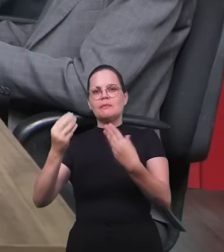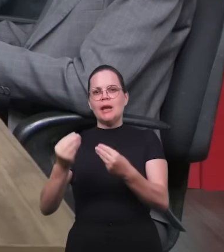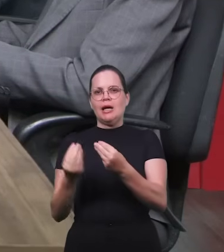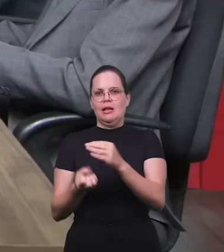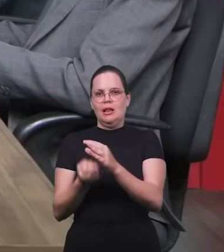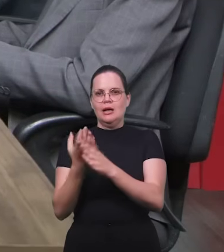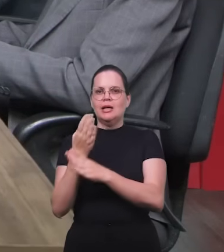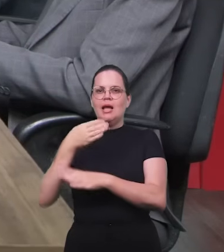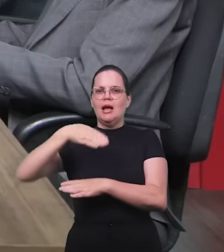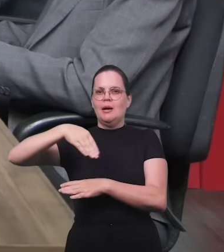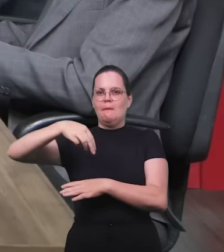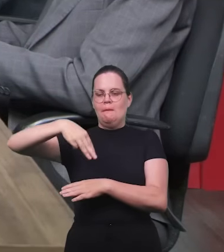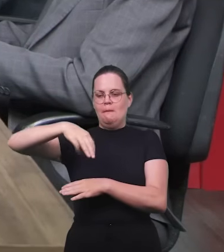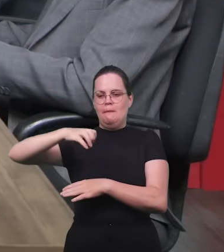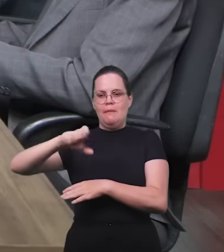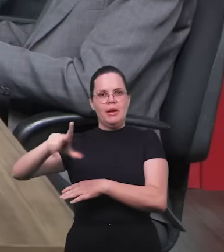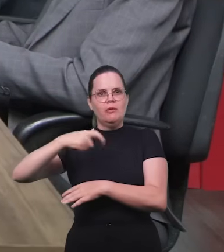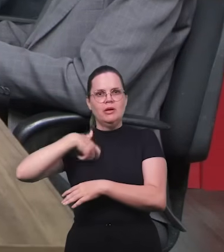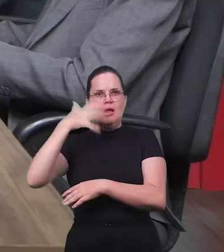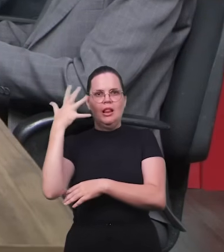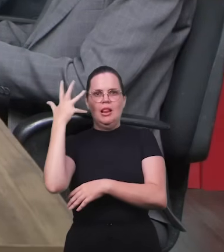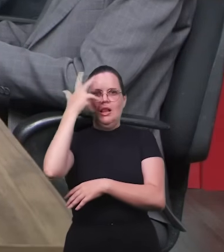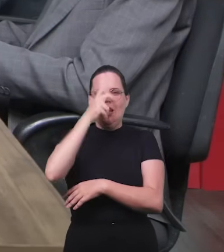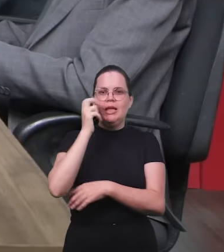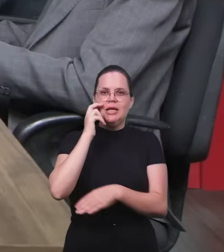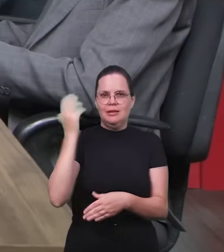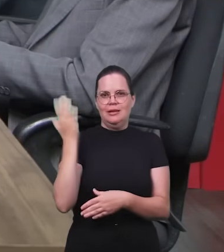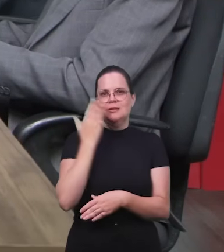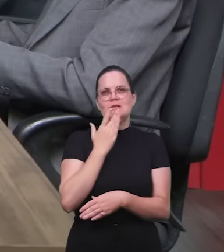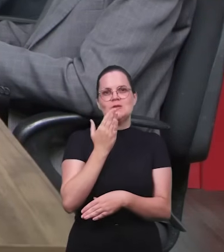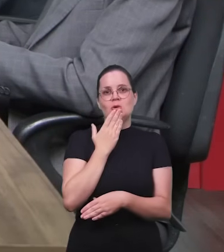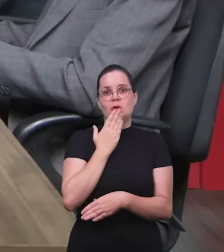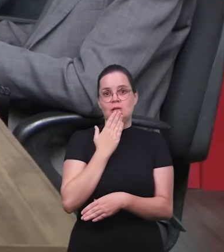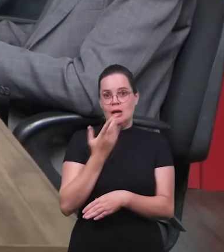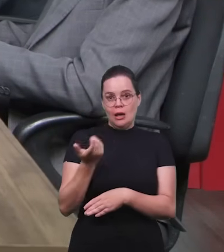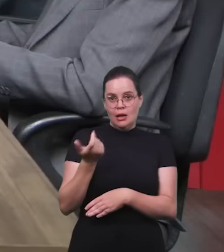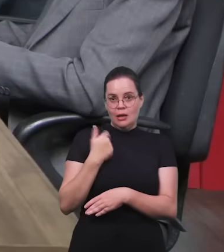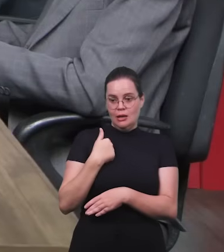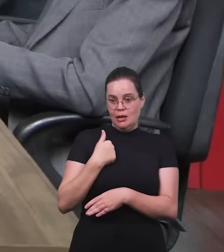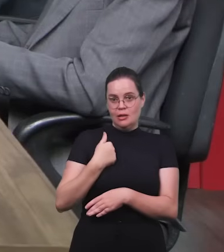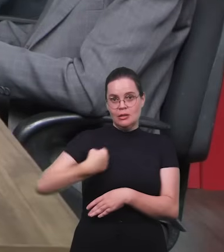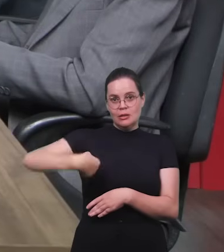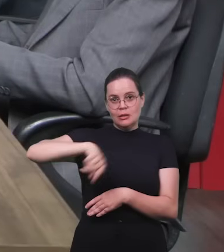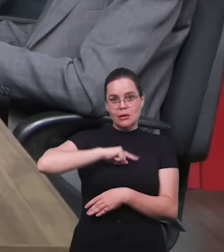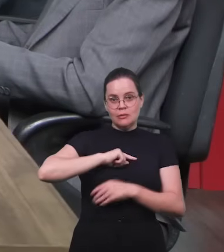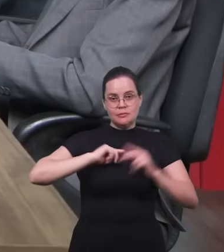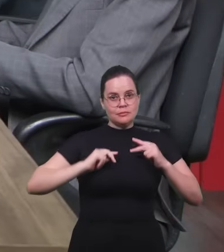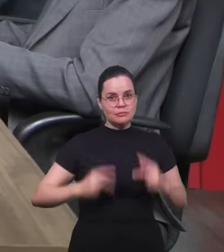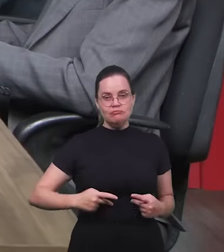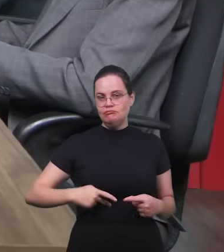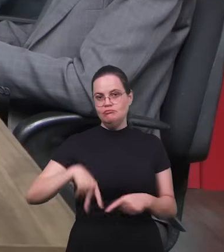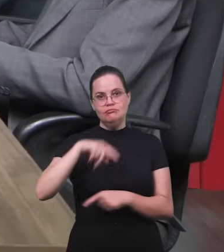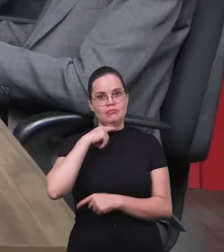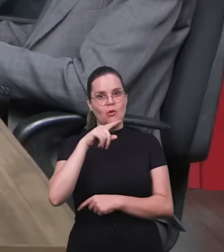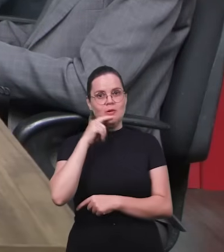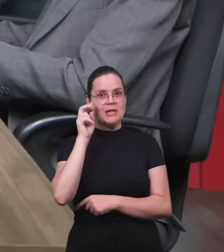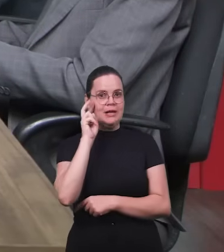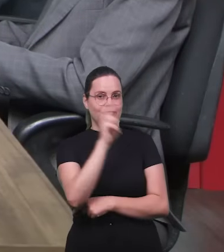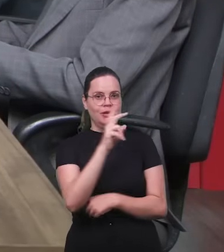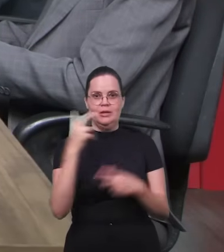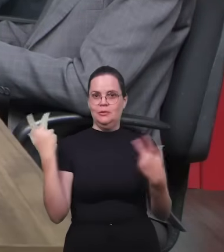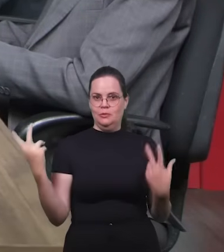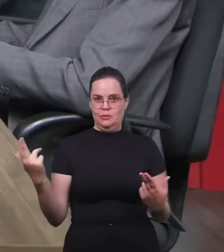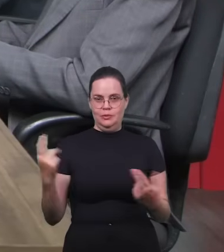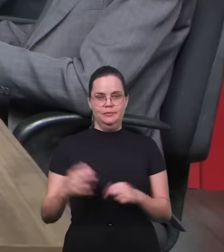Lindas, né? São lindas as cores que nós identificamos aqui, que nós não conseguimos ver, né? Nós não temos essa capacidade. Por